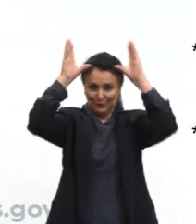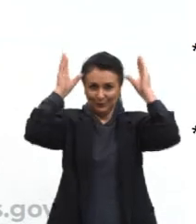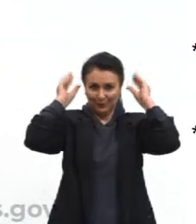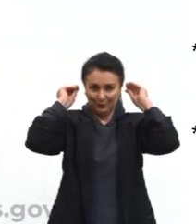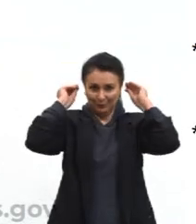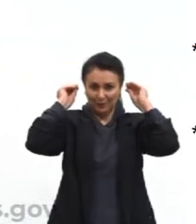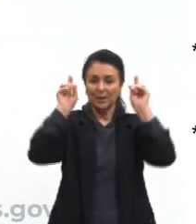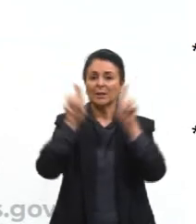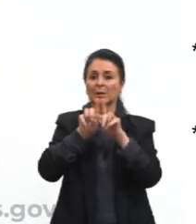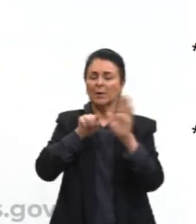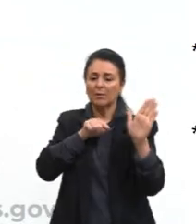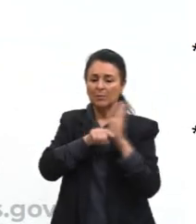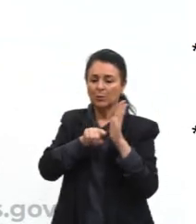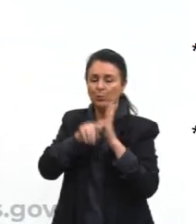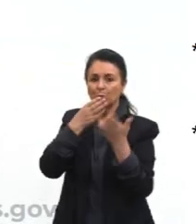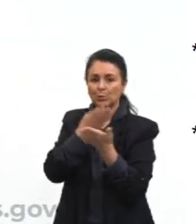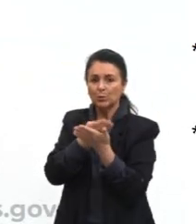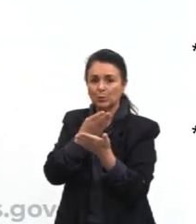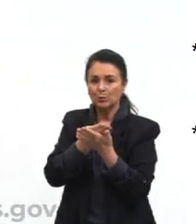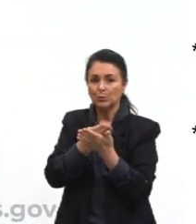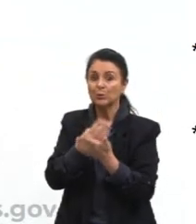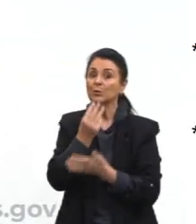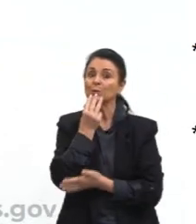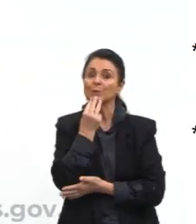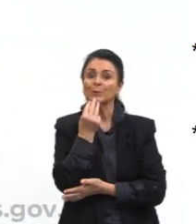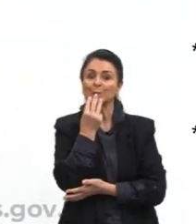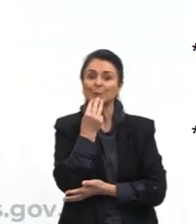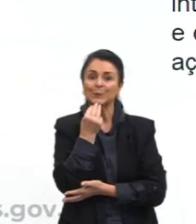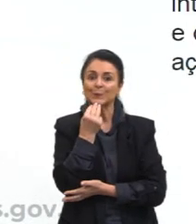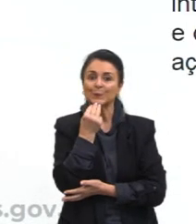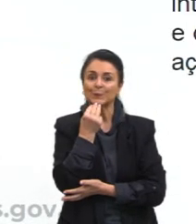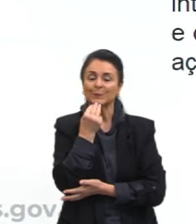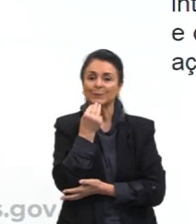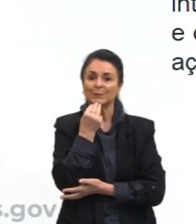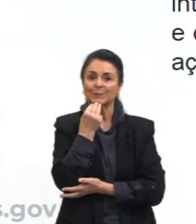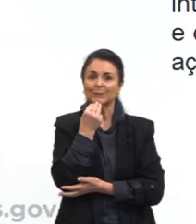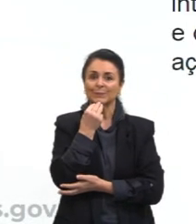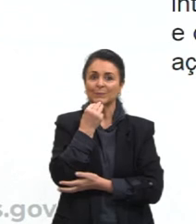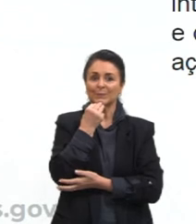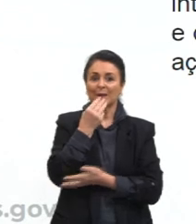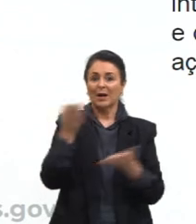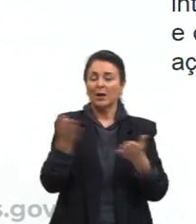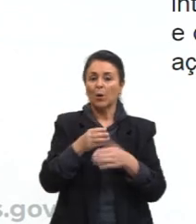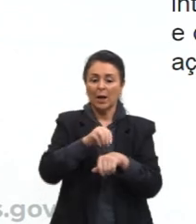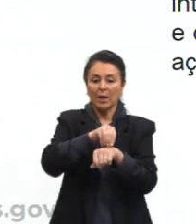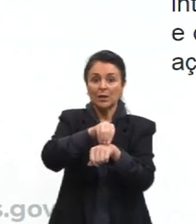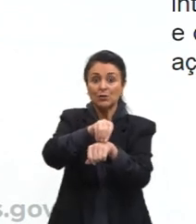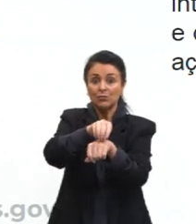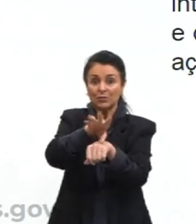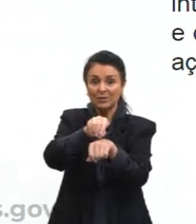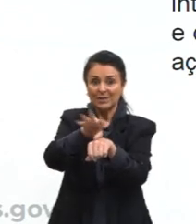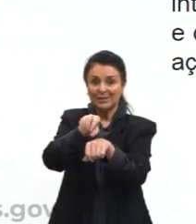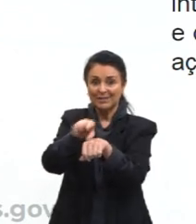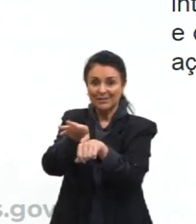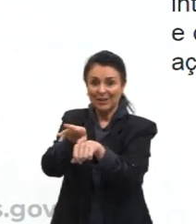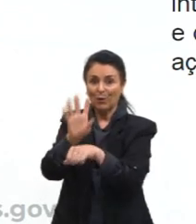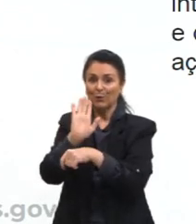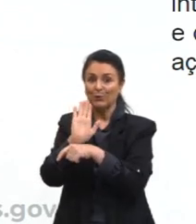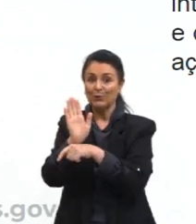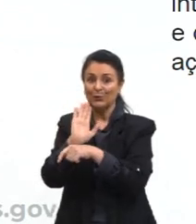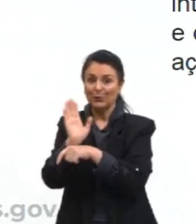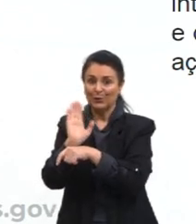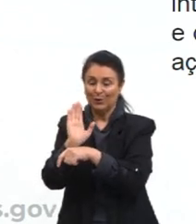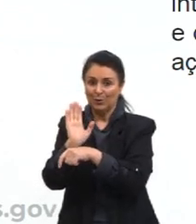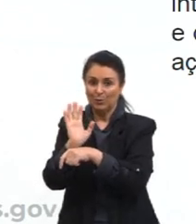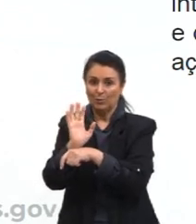questionamento enfim estudo do Max Weber Ok então vamos a medicação aqui de filme né